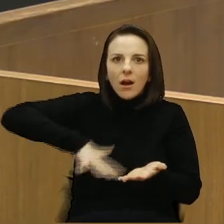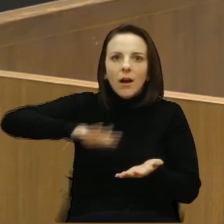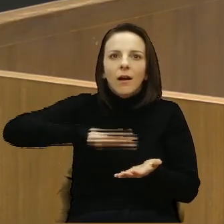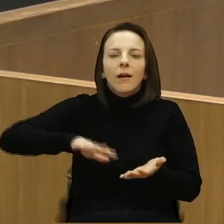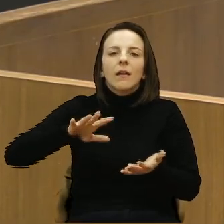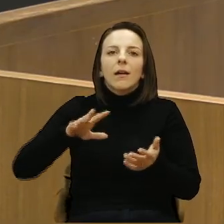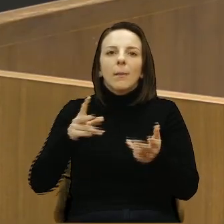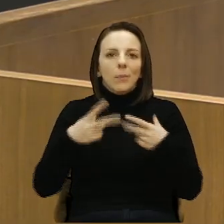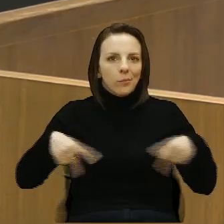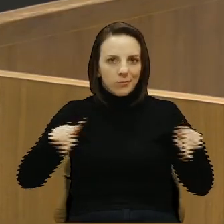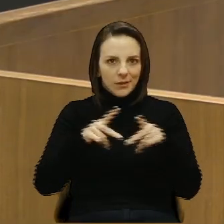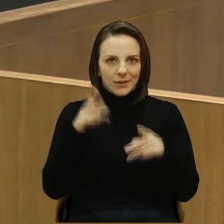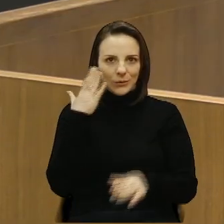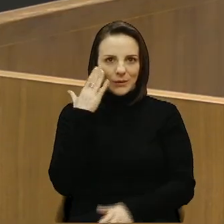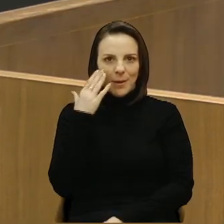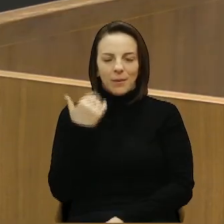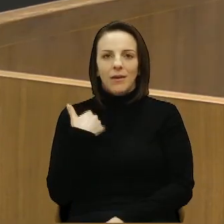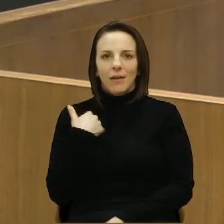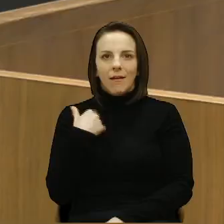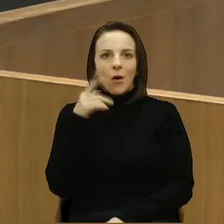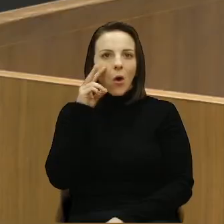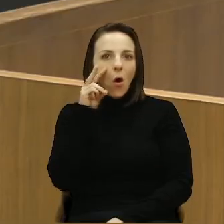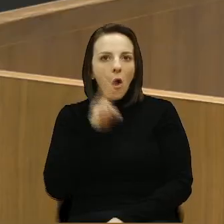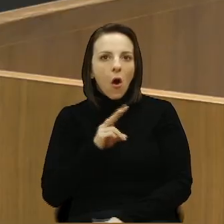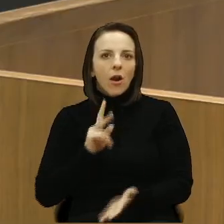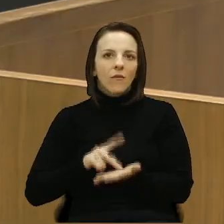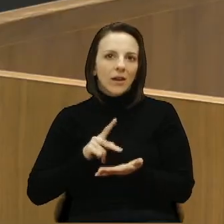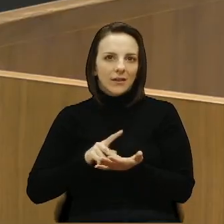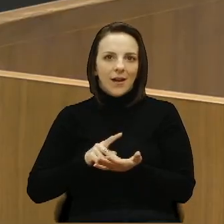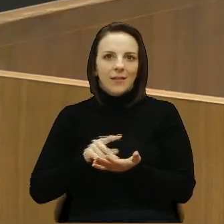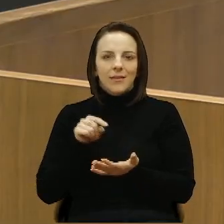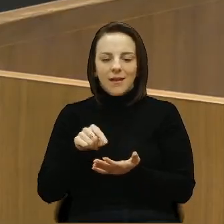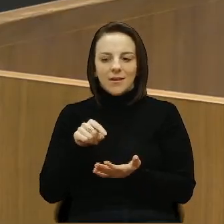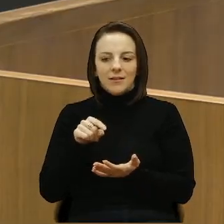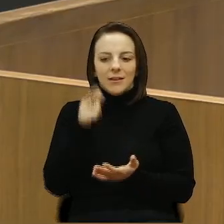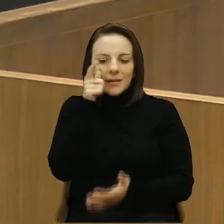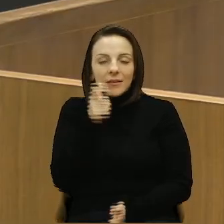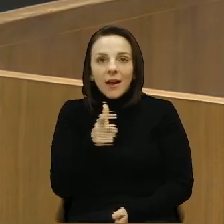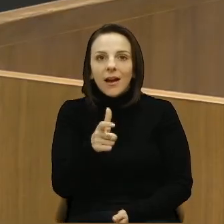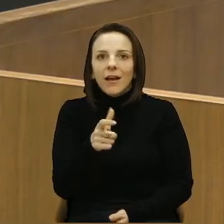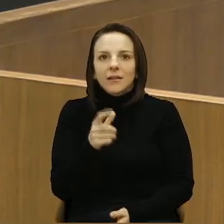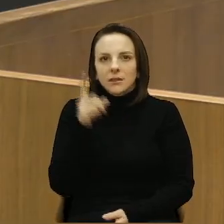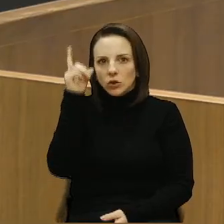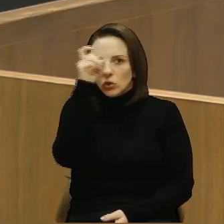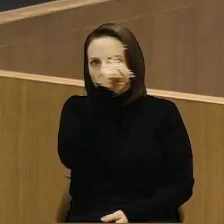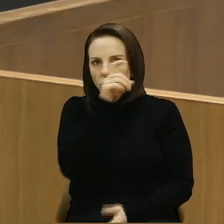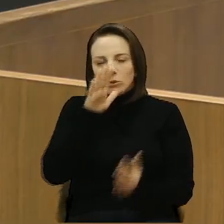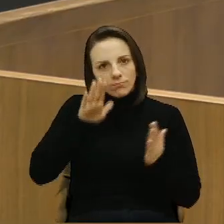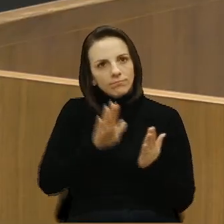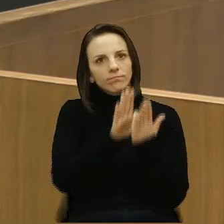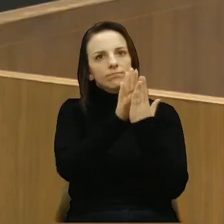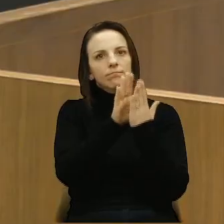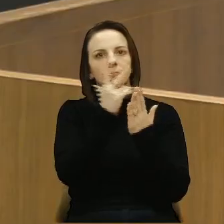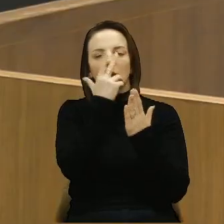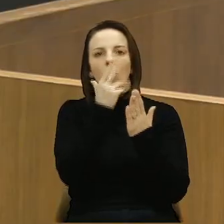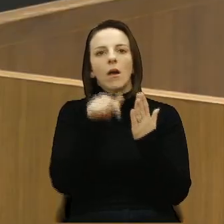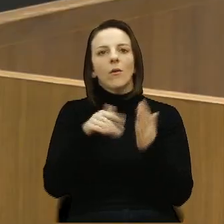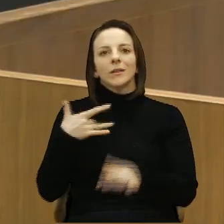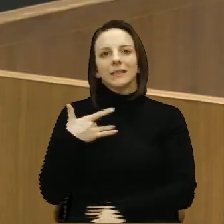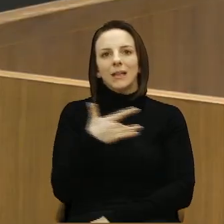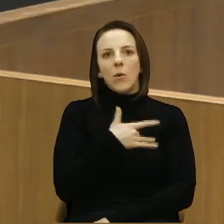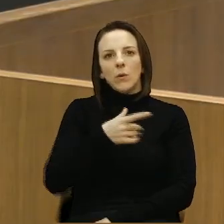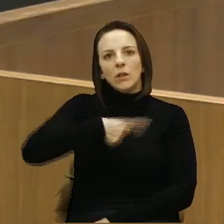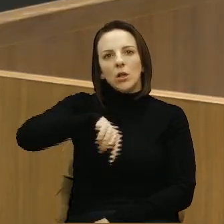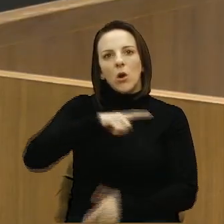seus interesses estão sendo olhados, que as dificuldades da nossa cidade estão sendo enfrentadas. Então, assim como a saúde, nós precisamos